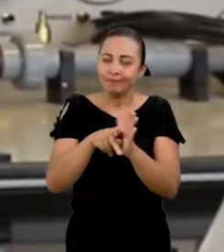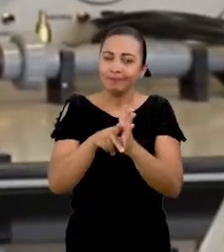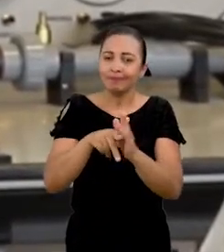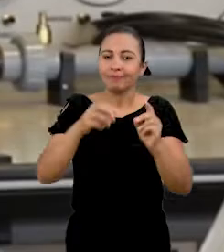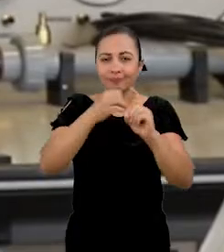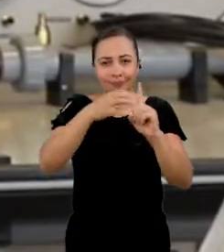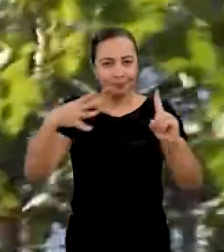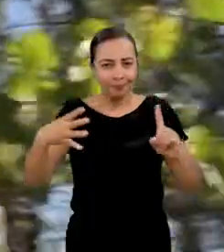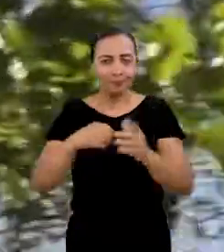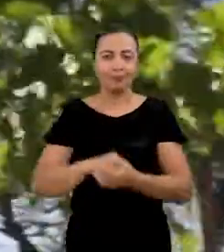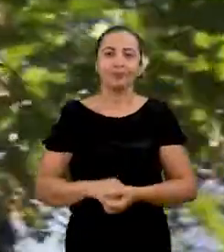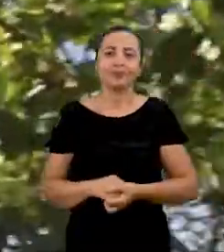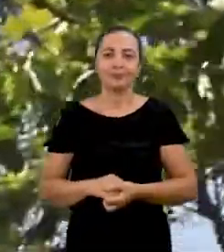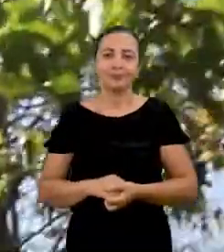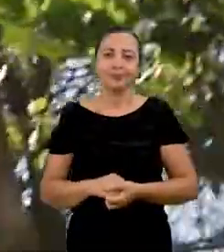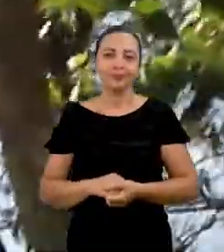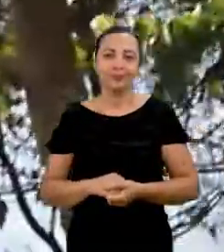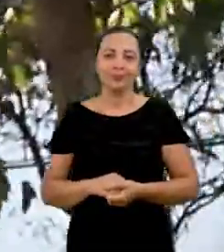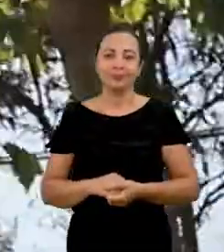de extensão.